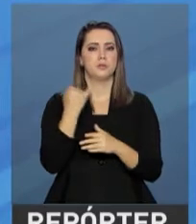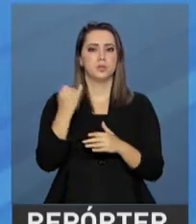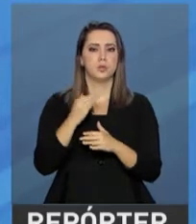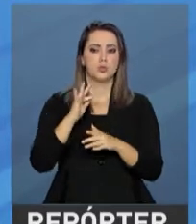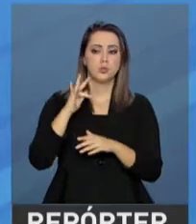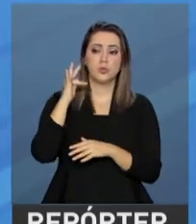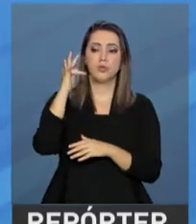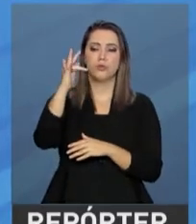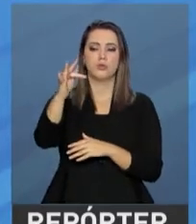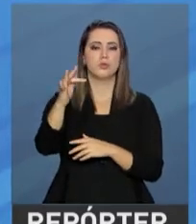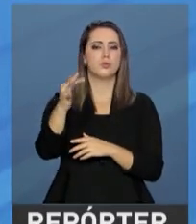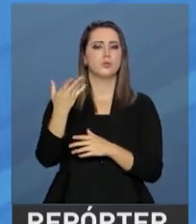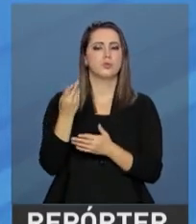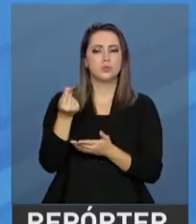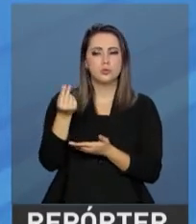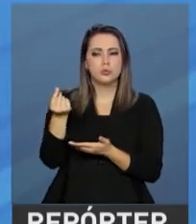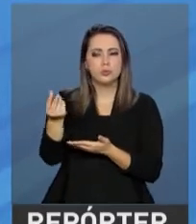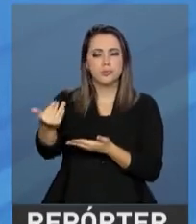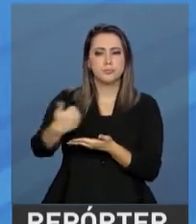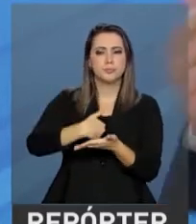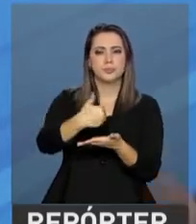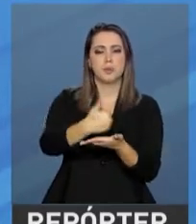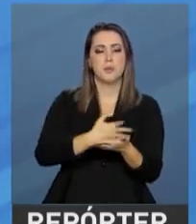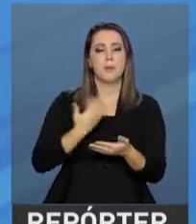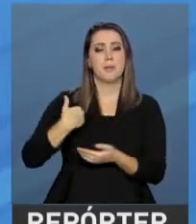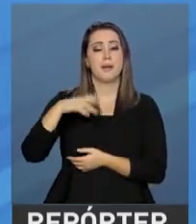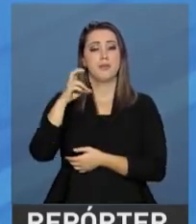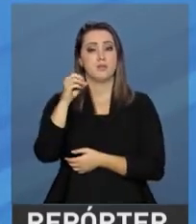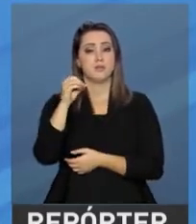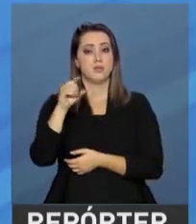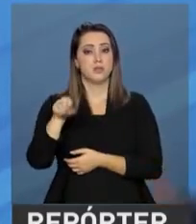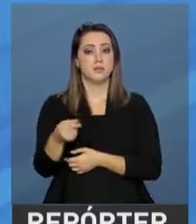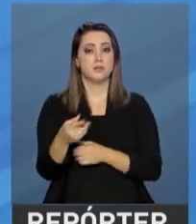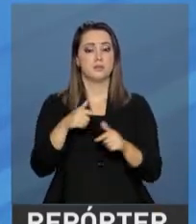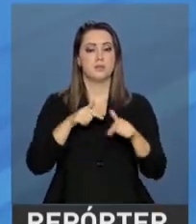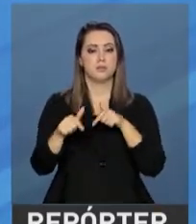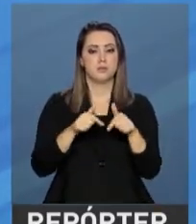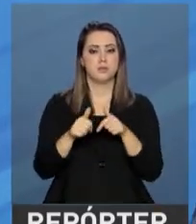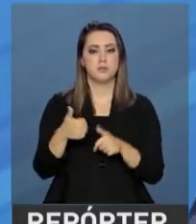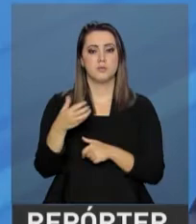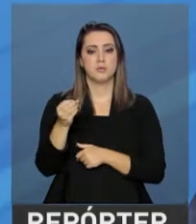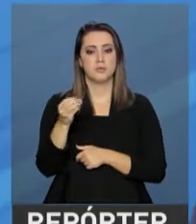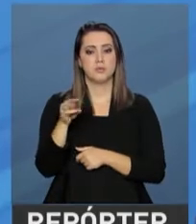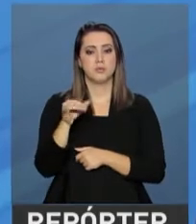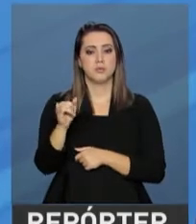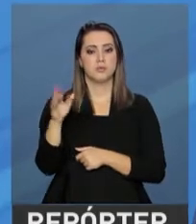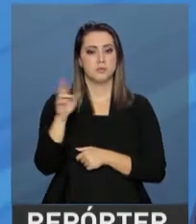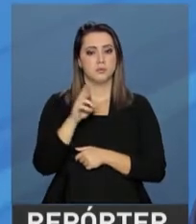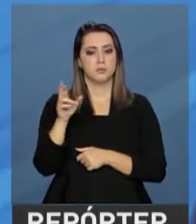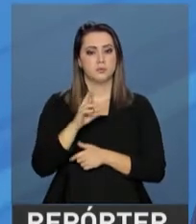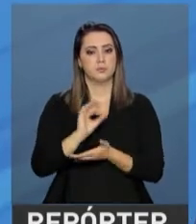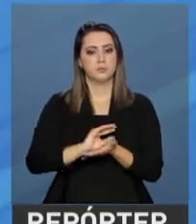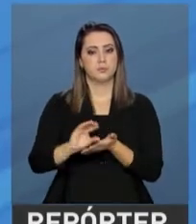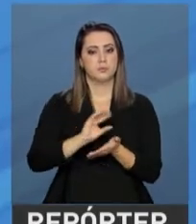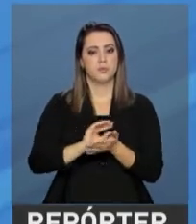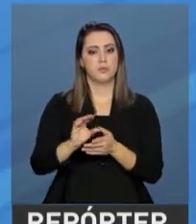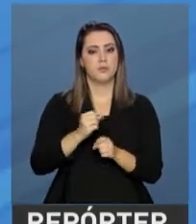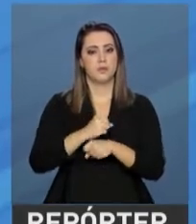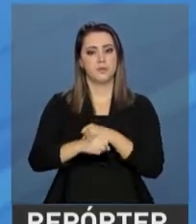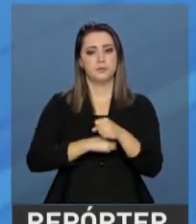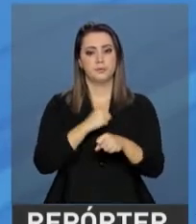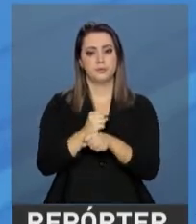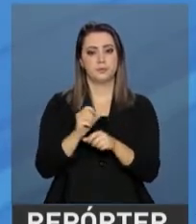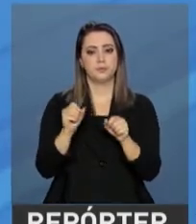de todo esses investimentos são mais de 500 mil empregos são mais de 100 bilhões de reais em investimentos nos próximos anos